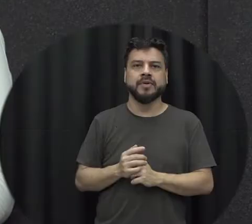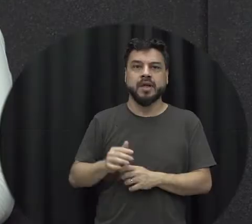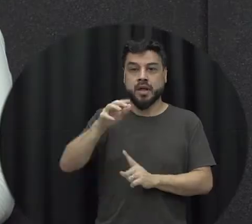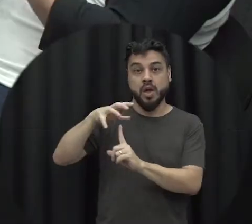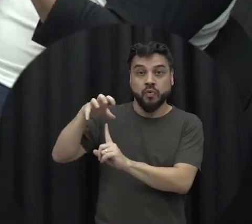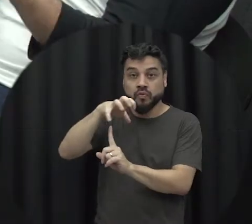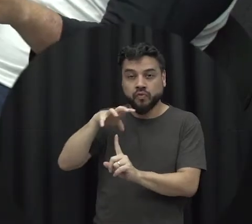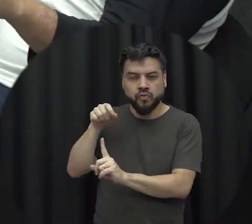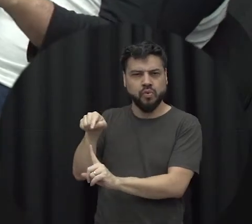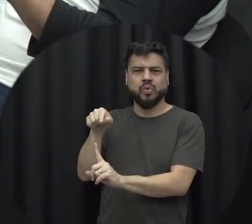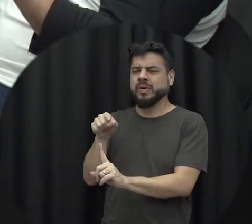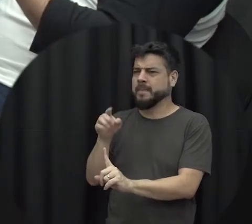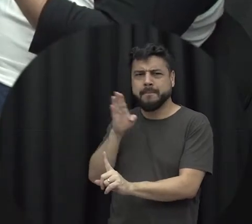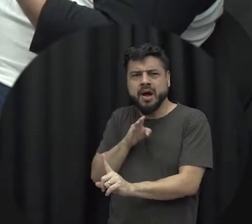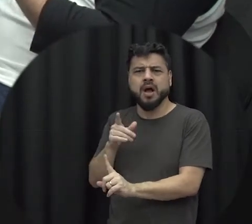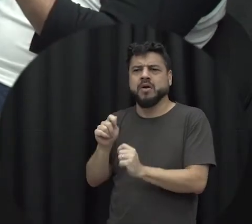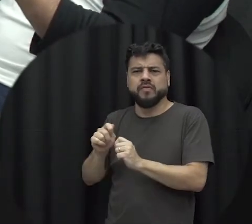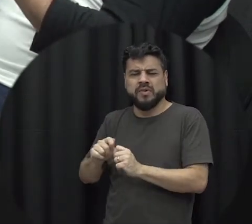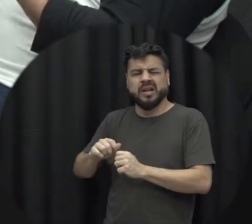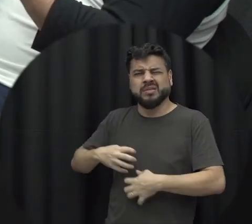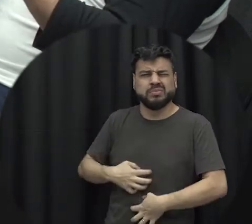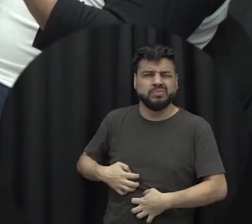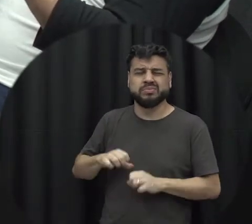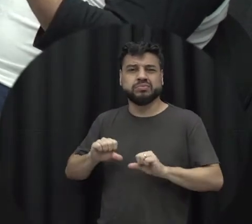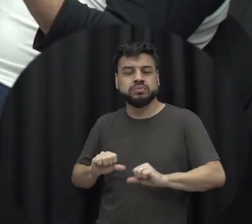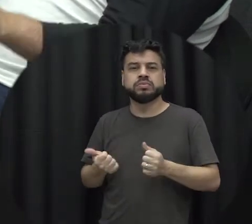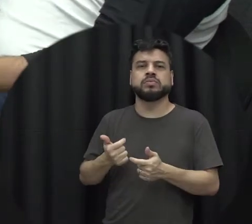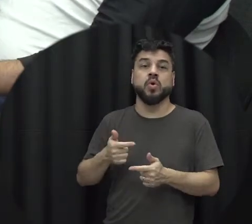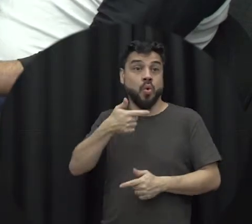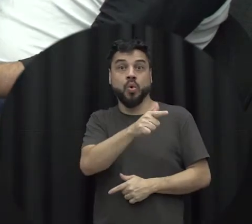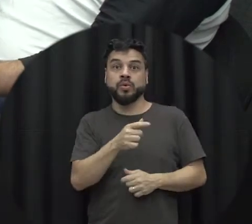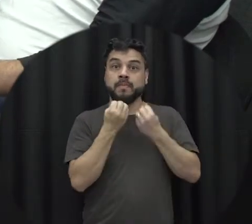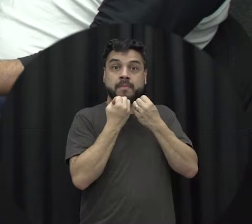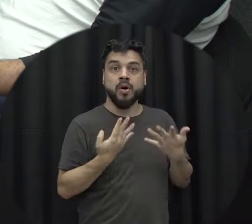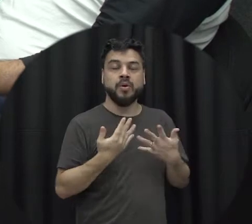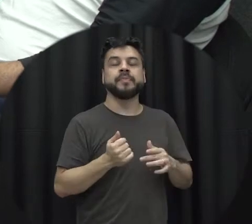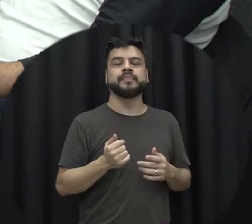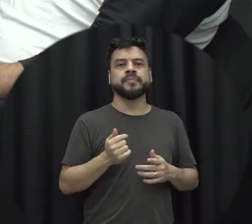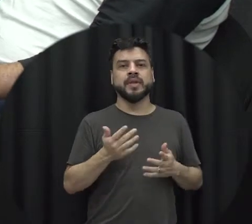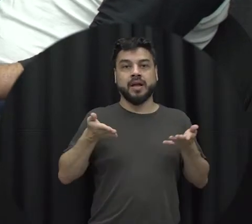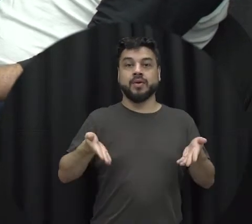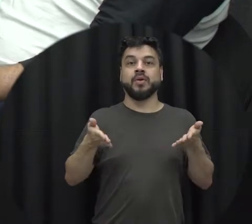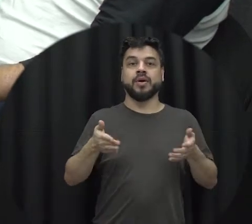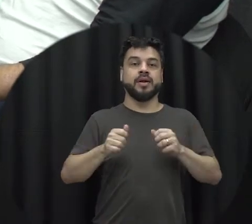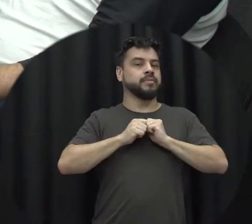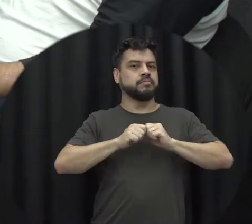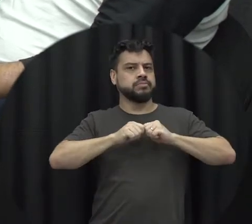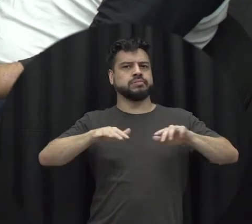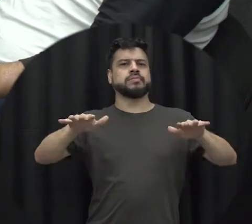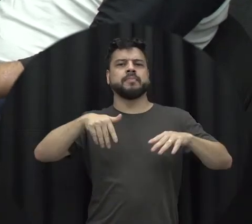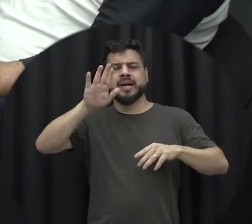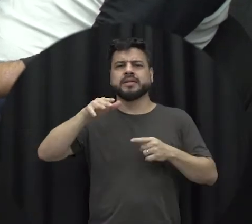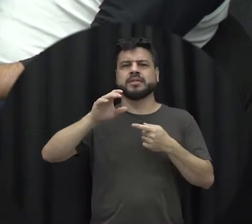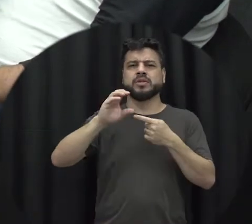fungos fazem mal, outros fungos fazem bem. Isso, acho agora, ainda mais com a popularização da kombucha e